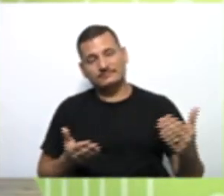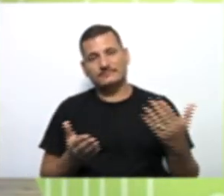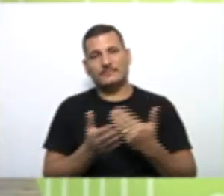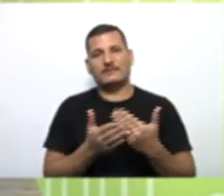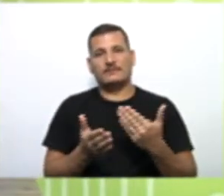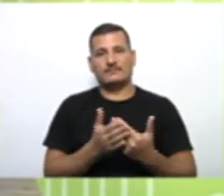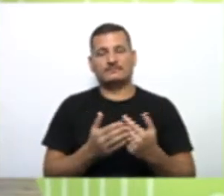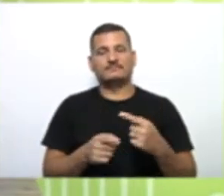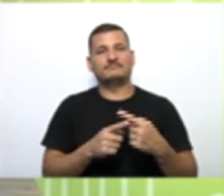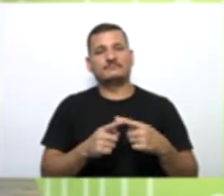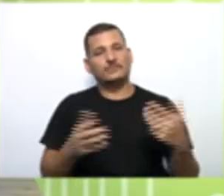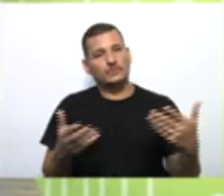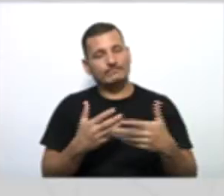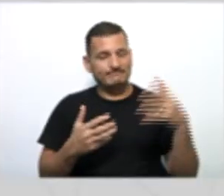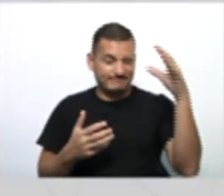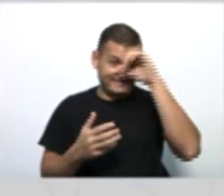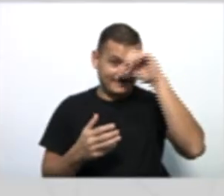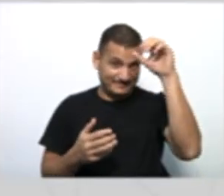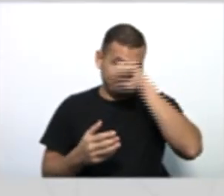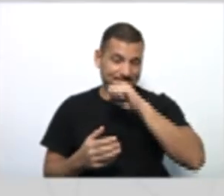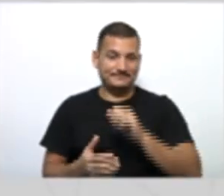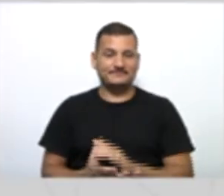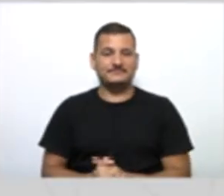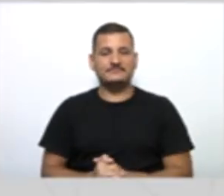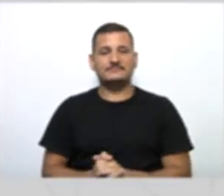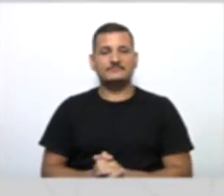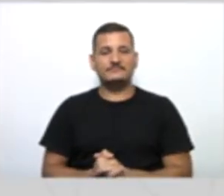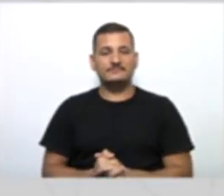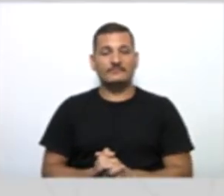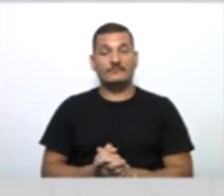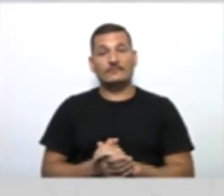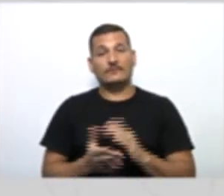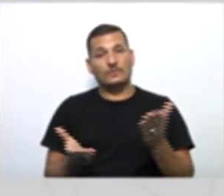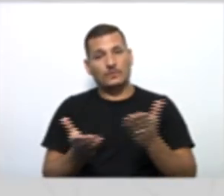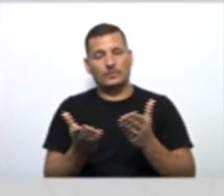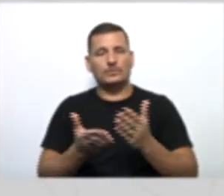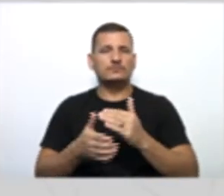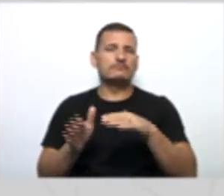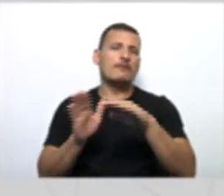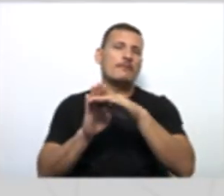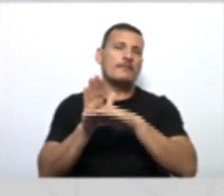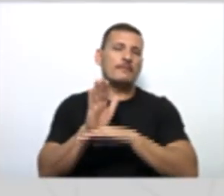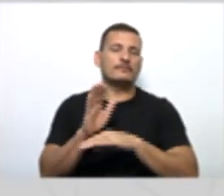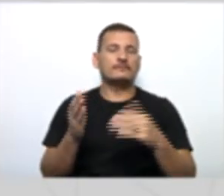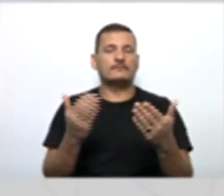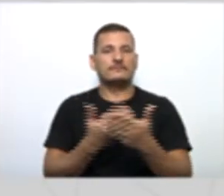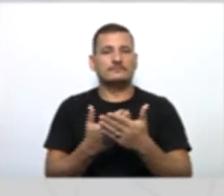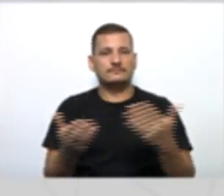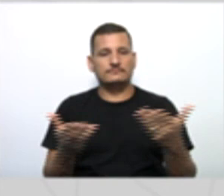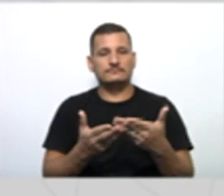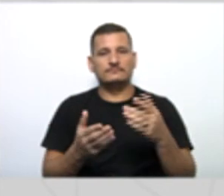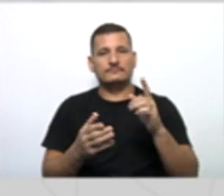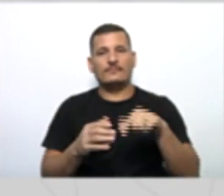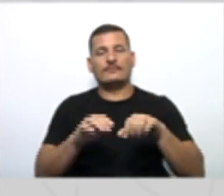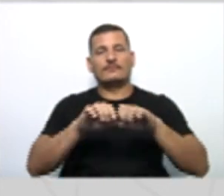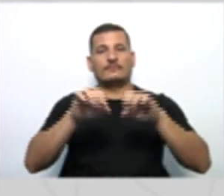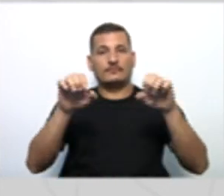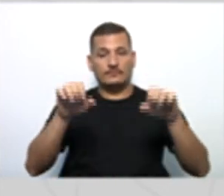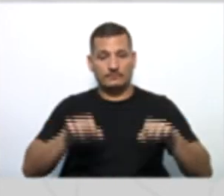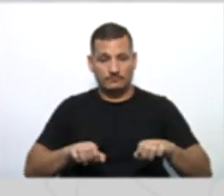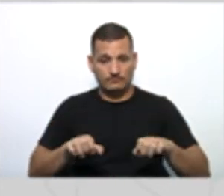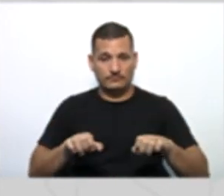porque nós temos muito que aprender. O conteúdo da nossa aula é, professor Cássio? Estrutura das publicações científicas